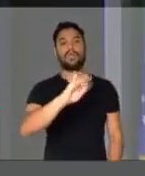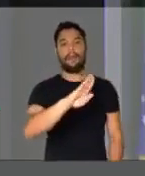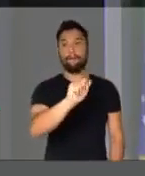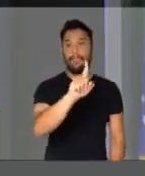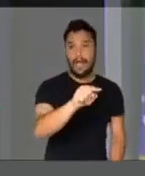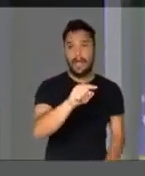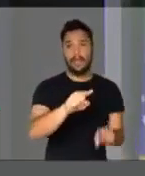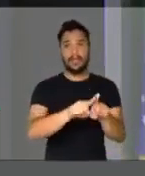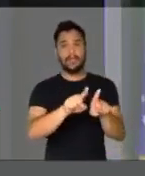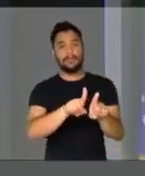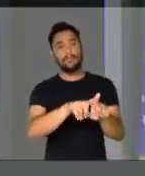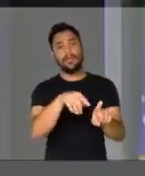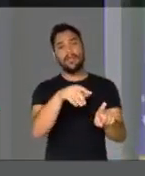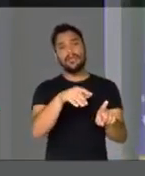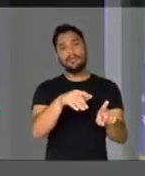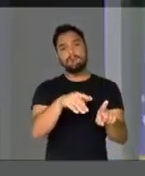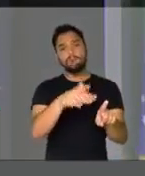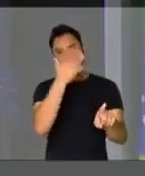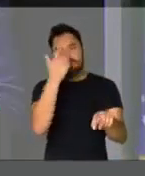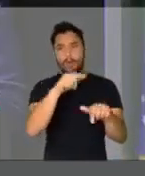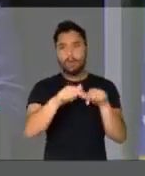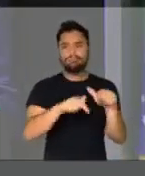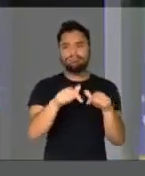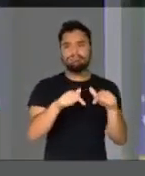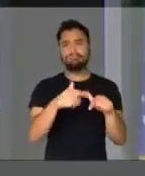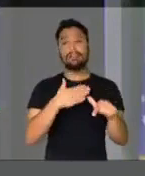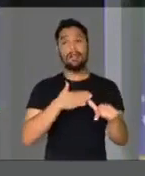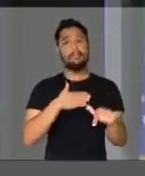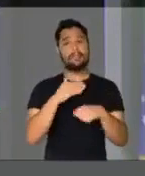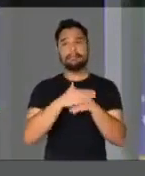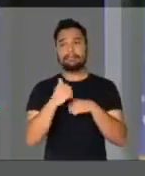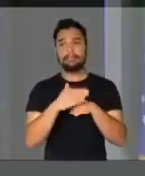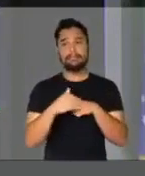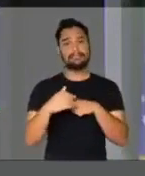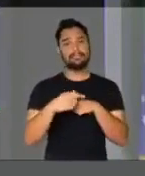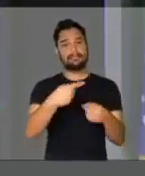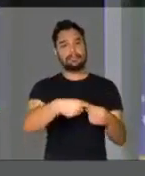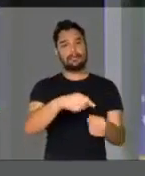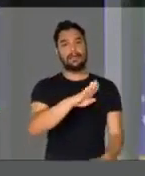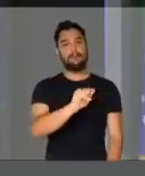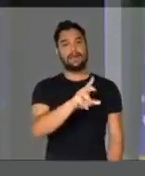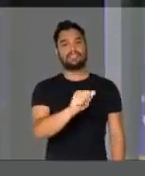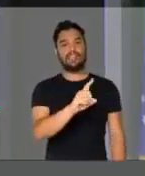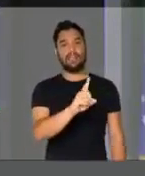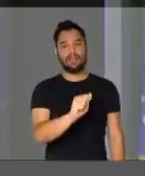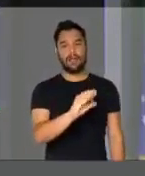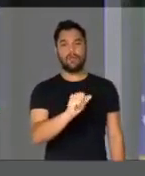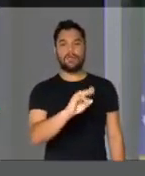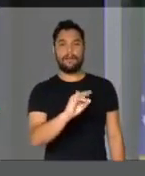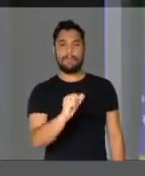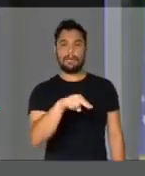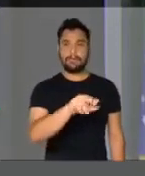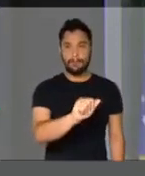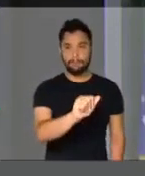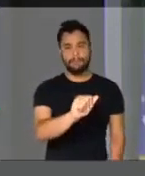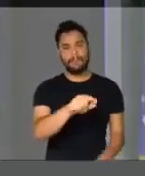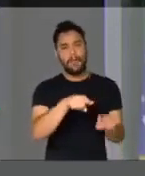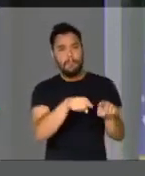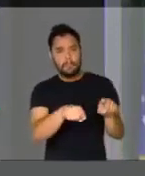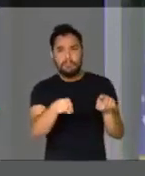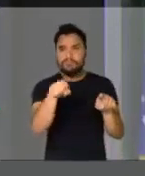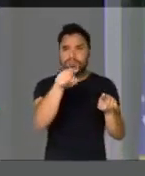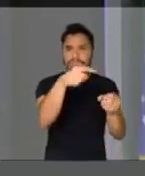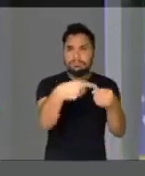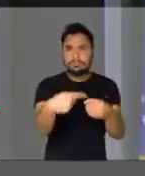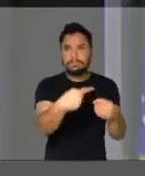e também dos trabalhadores incansáveis da minha querida e amada Baixada Cuiabana. Assim somos nós, senhor